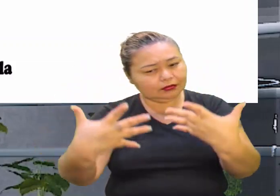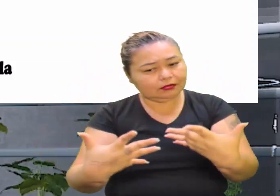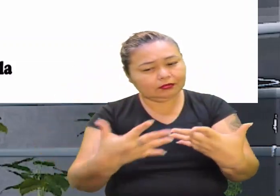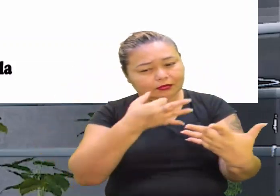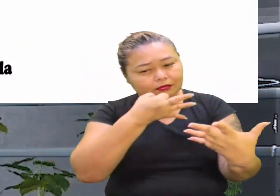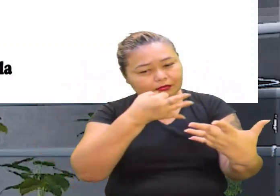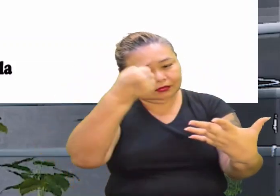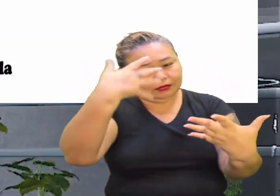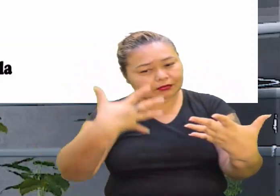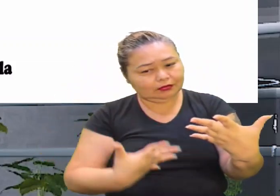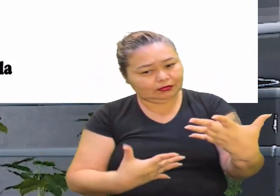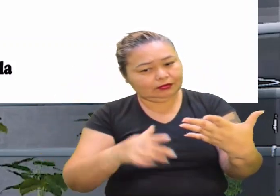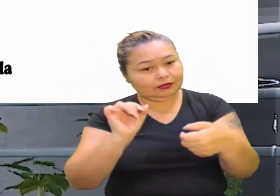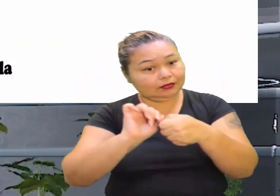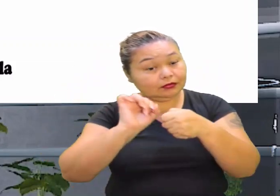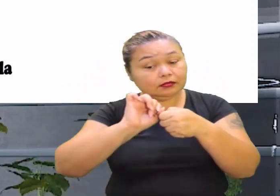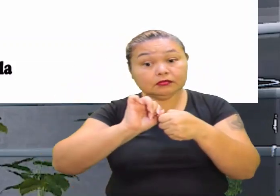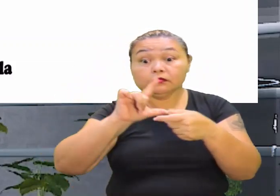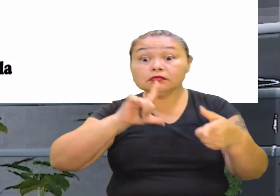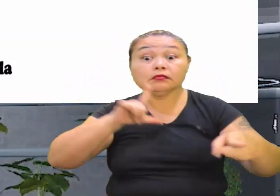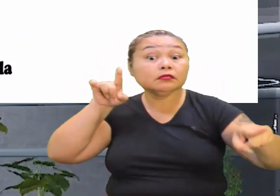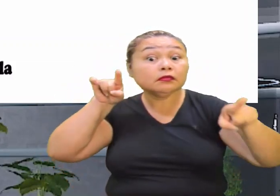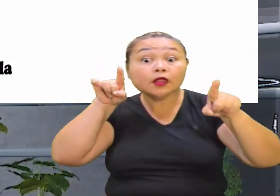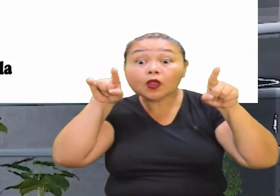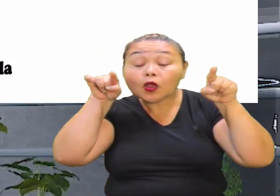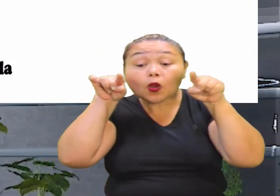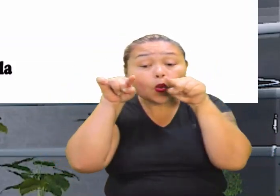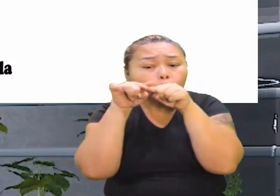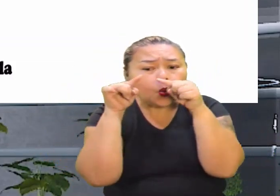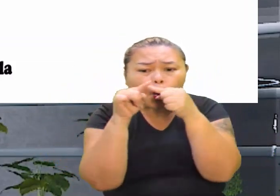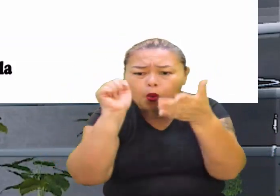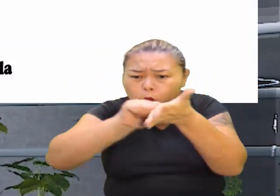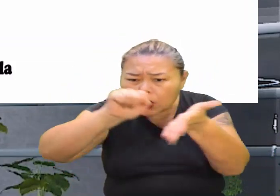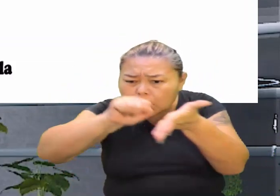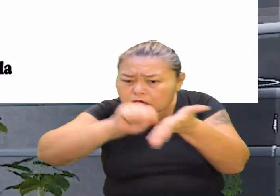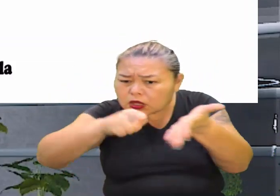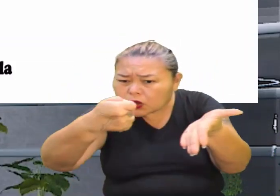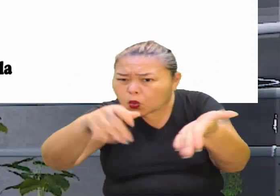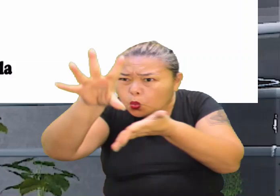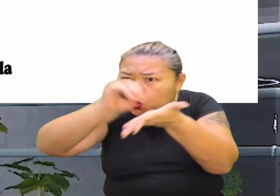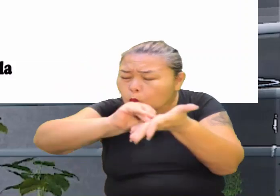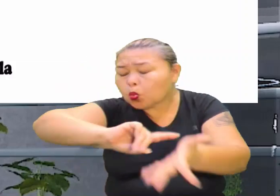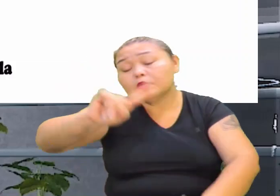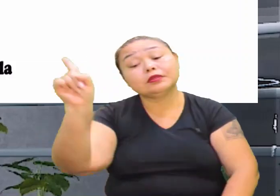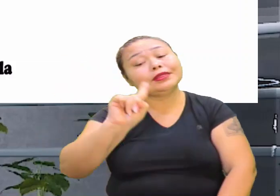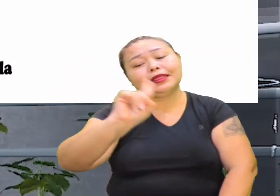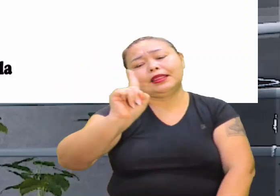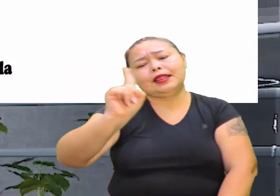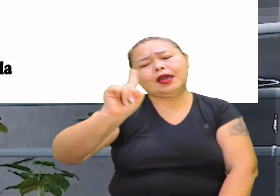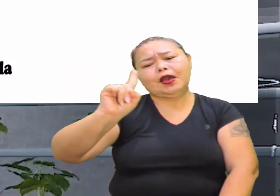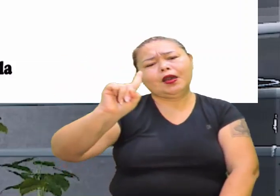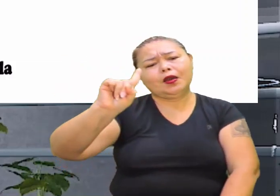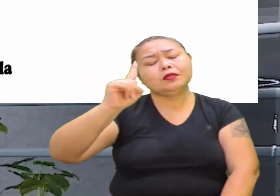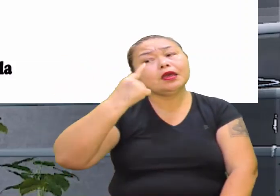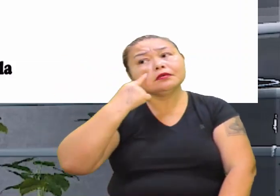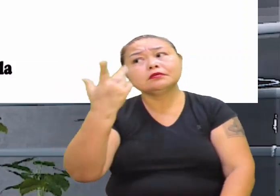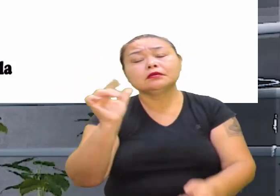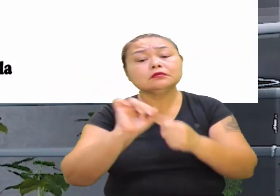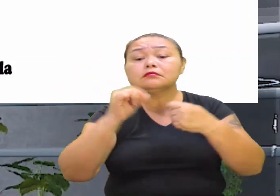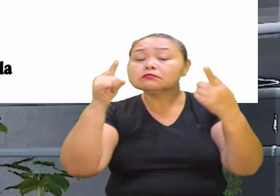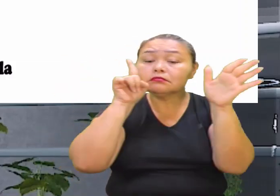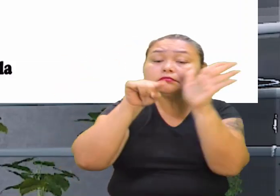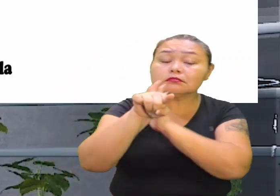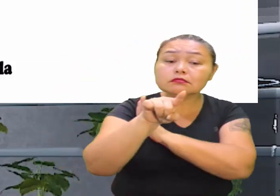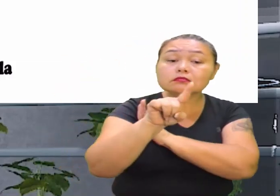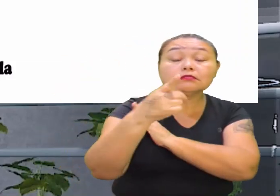professor? Tem que estar igual que está escrito? Não, tem que contemplar a pergunta. Muitas vezes o